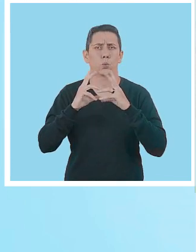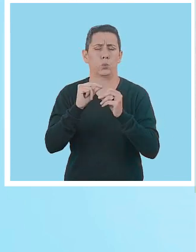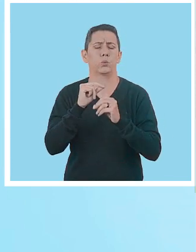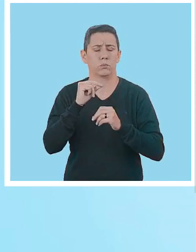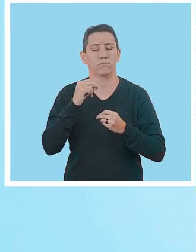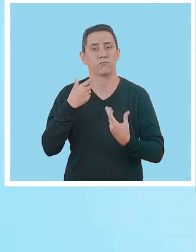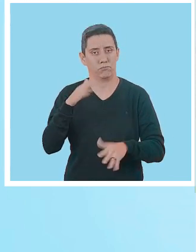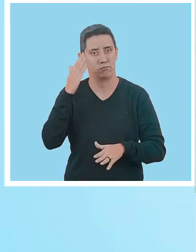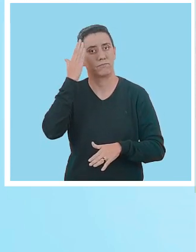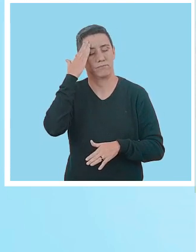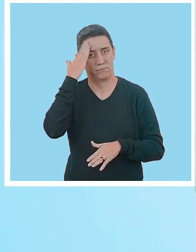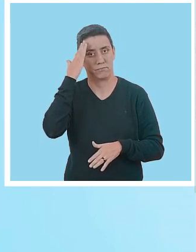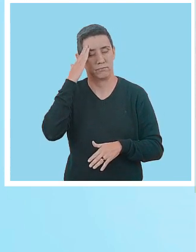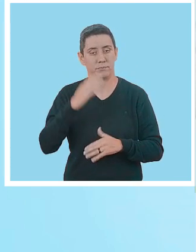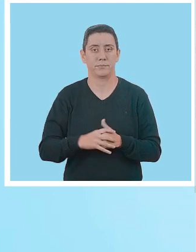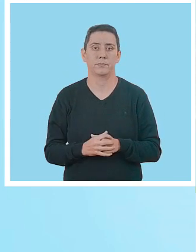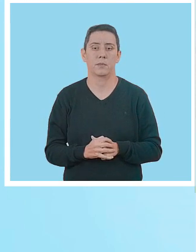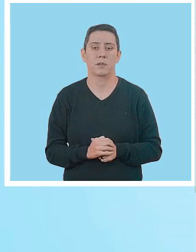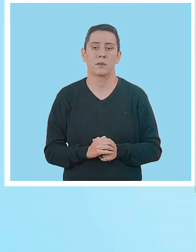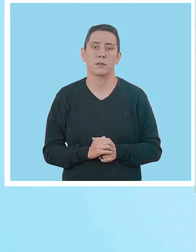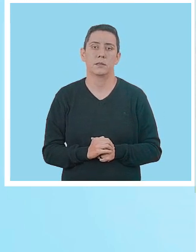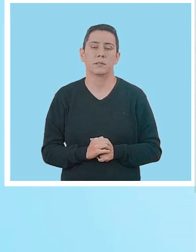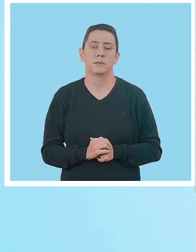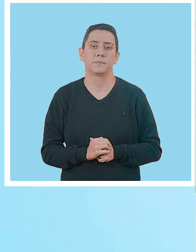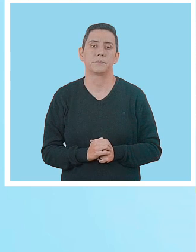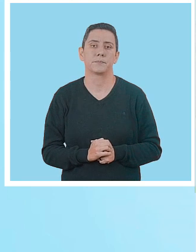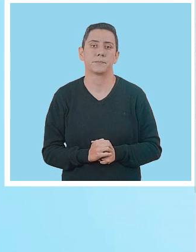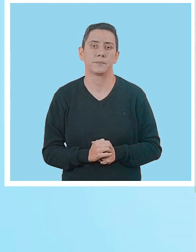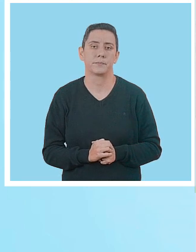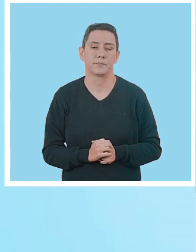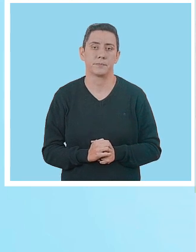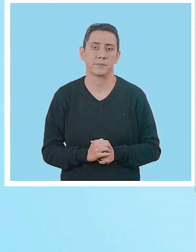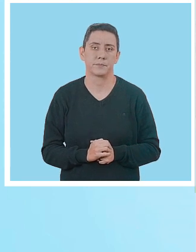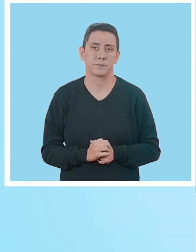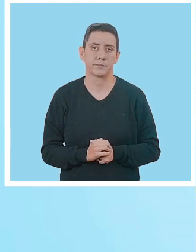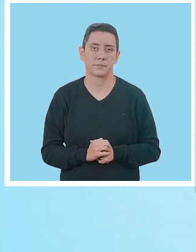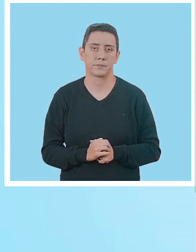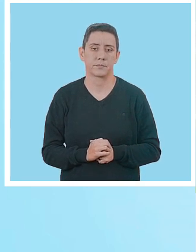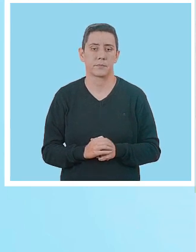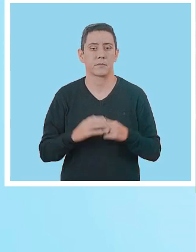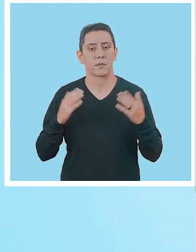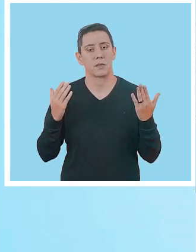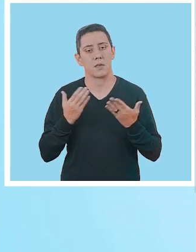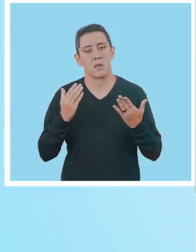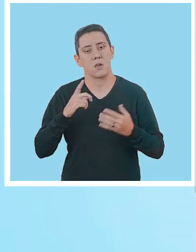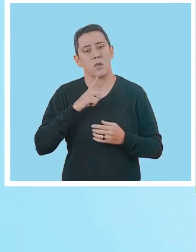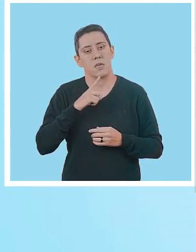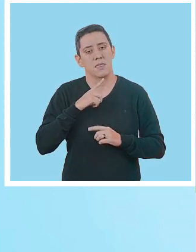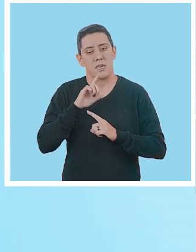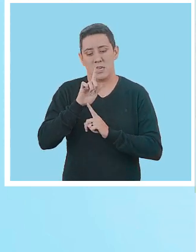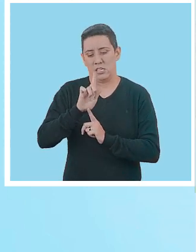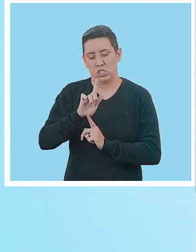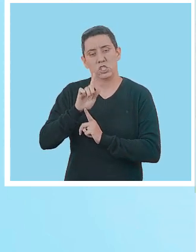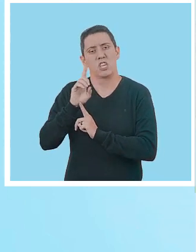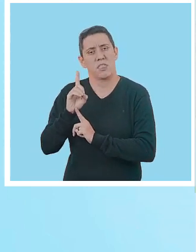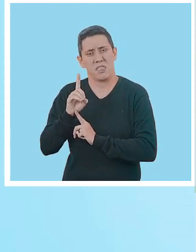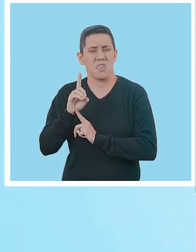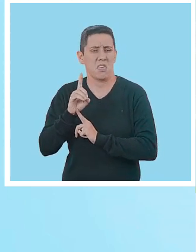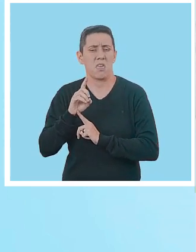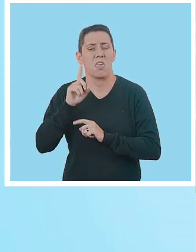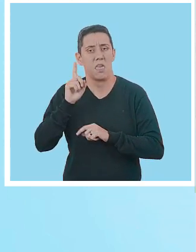significativa e agora falando em geração distribuída que a gente chama de G de